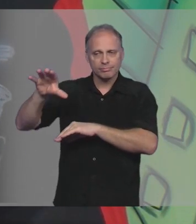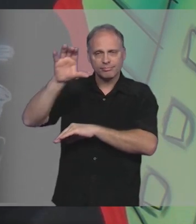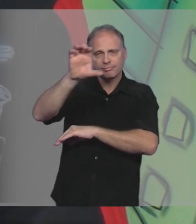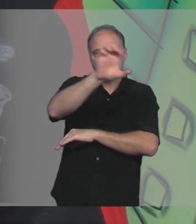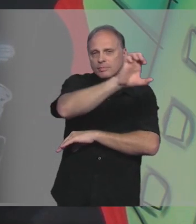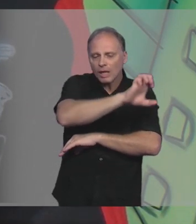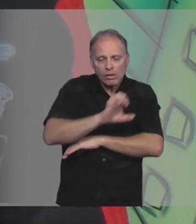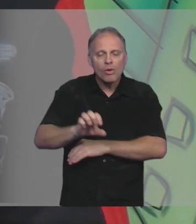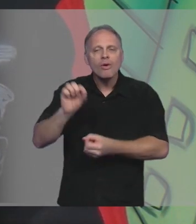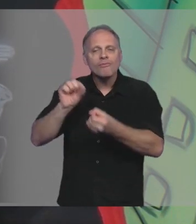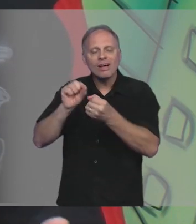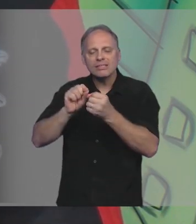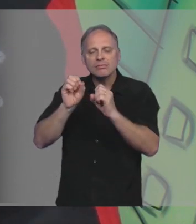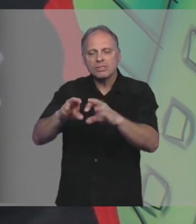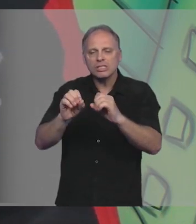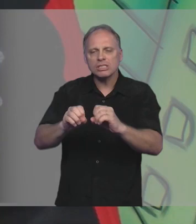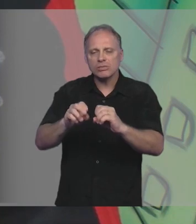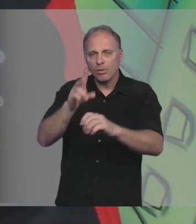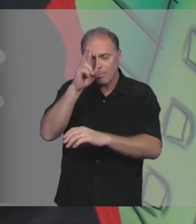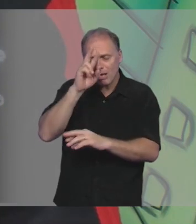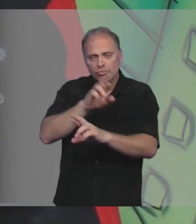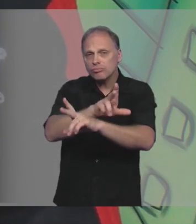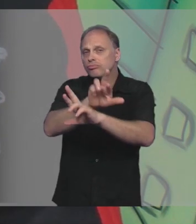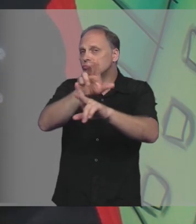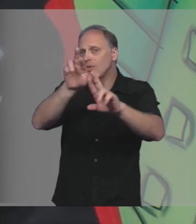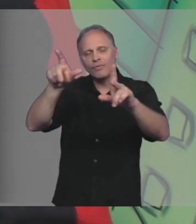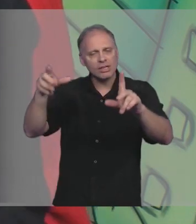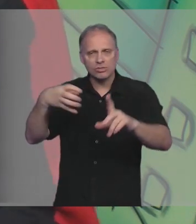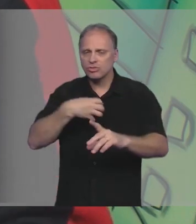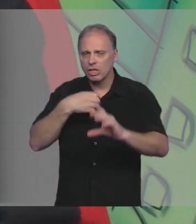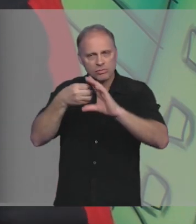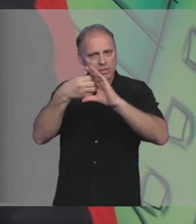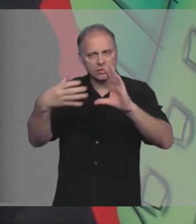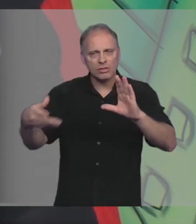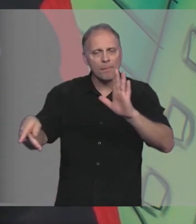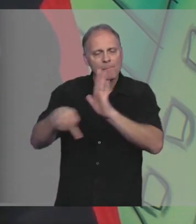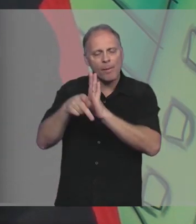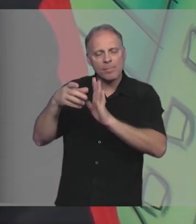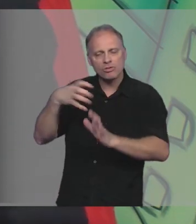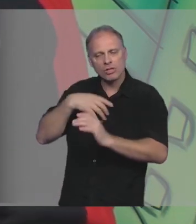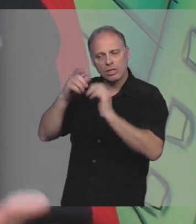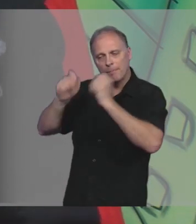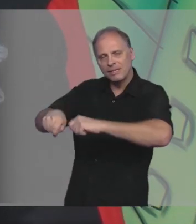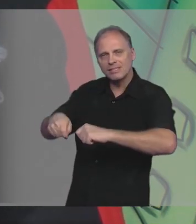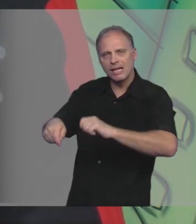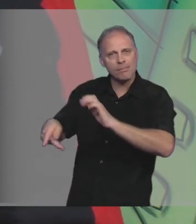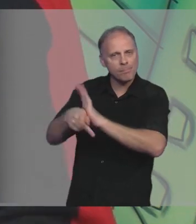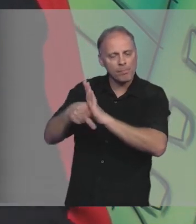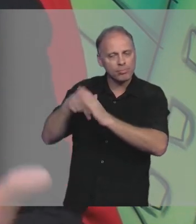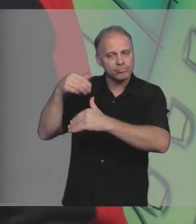ensino médio de várias formas, tá? De acordo com as suas capacidades e